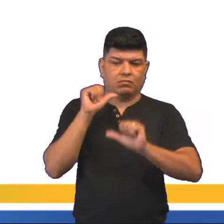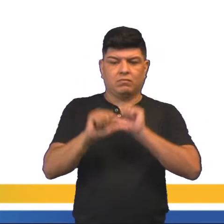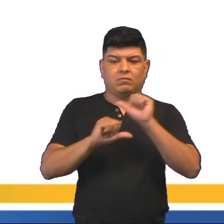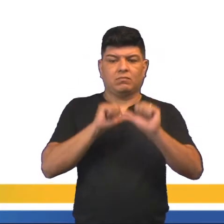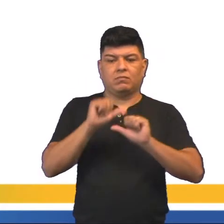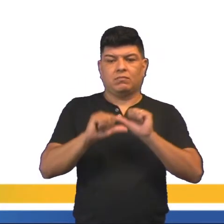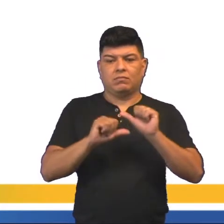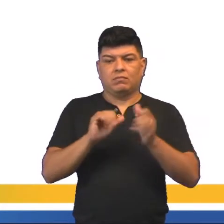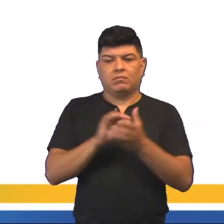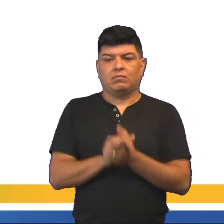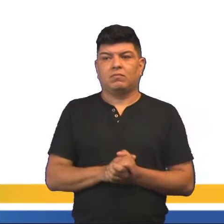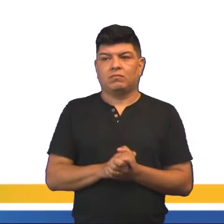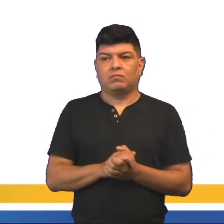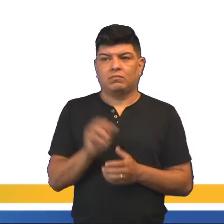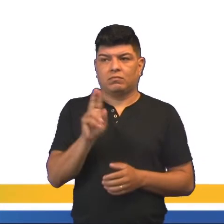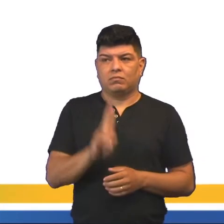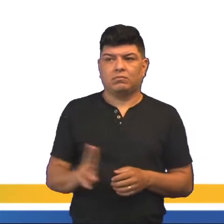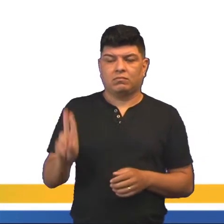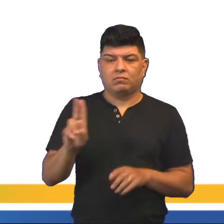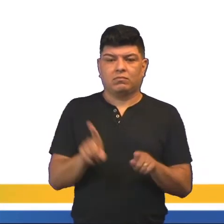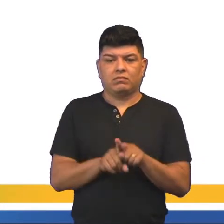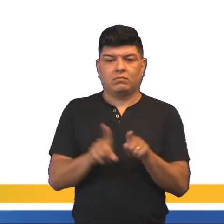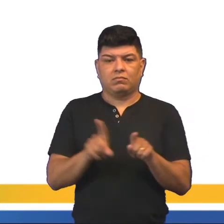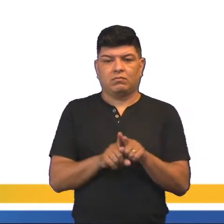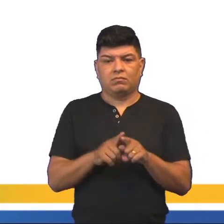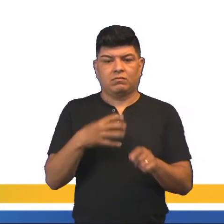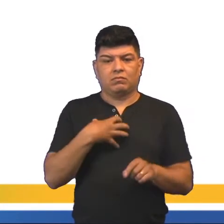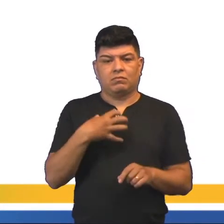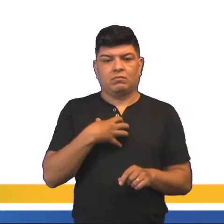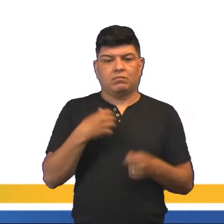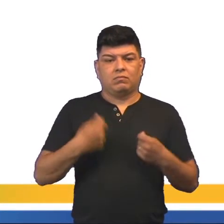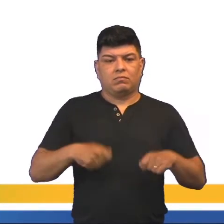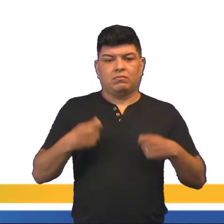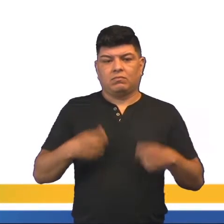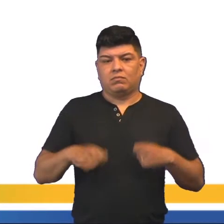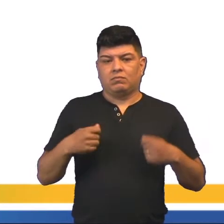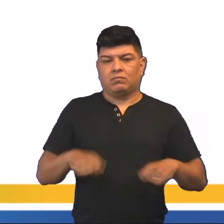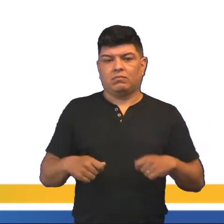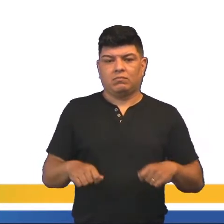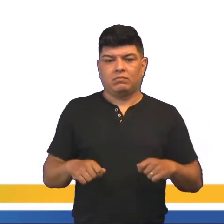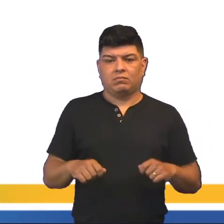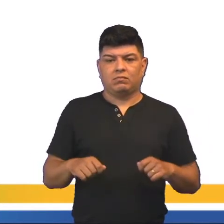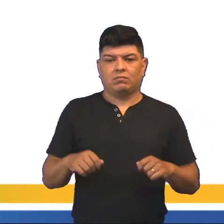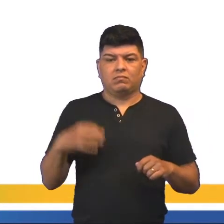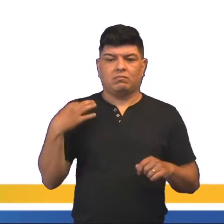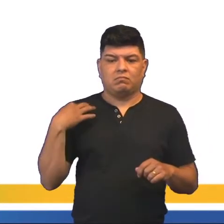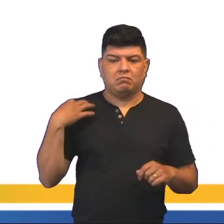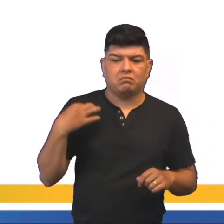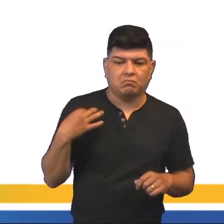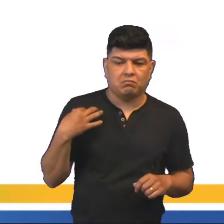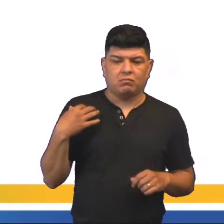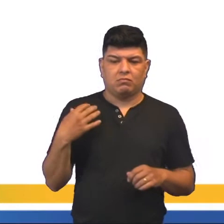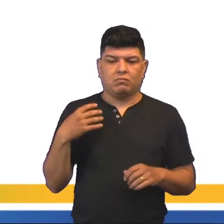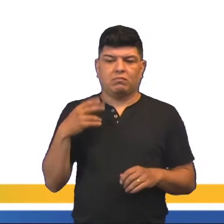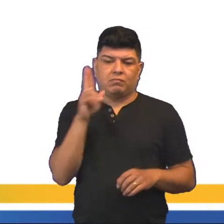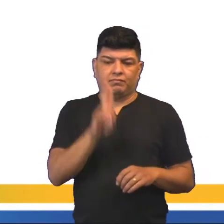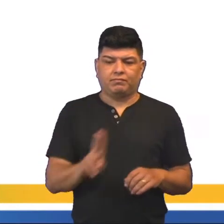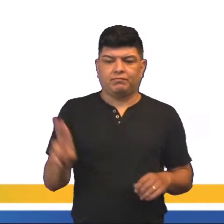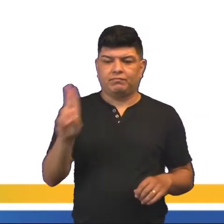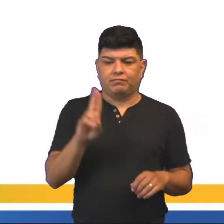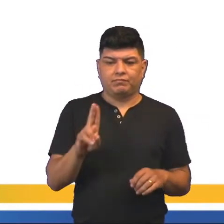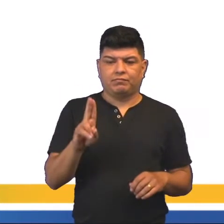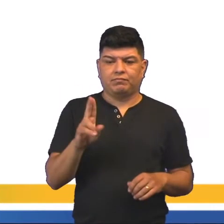alterado e o usuário também passa a sentir aí uma necessidade involuntária e incontrolável de consumir